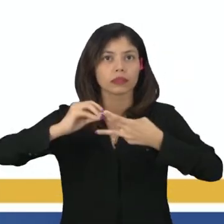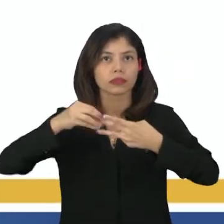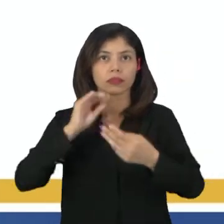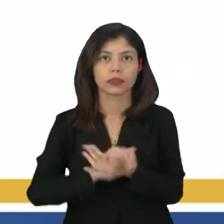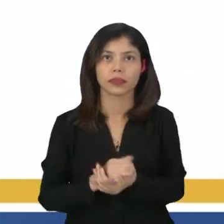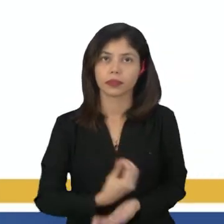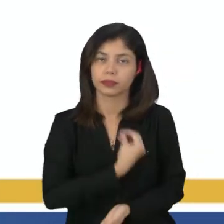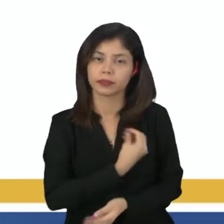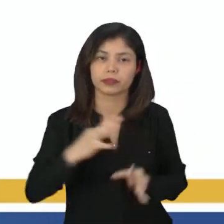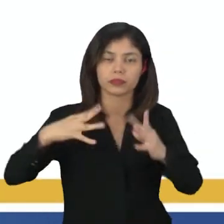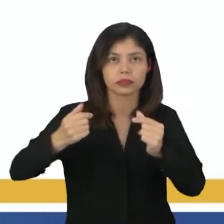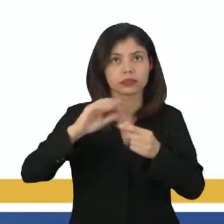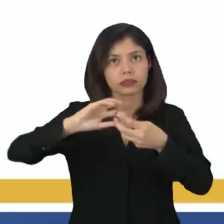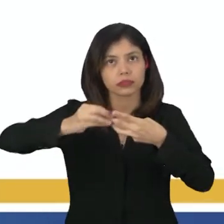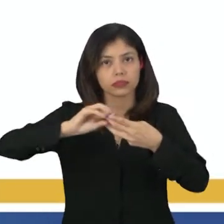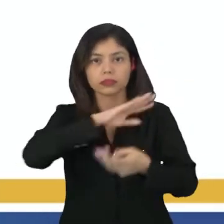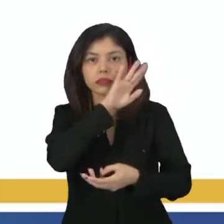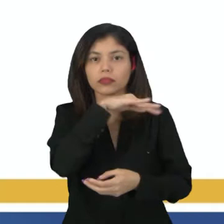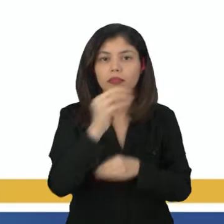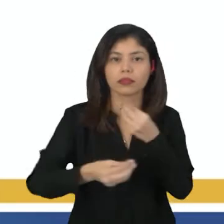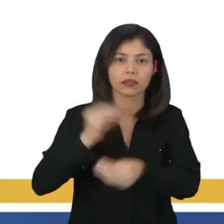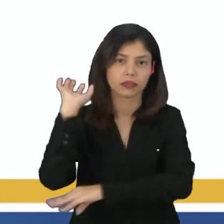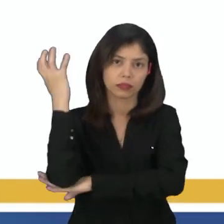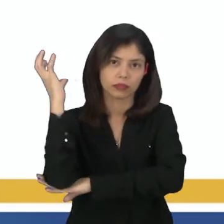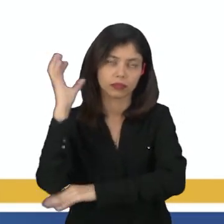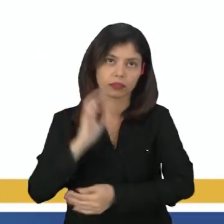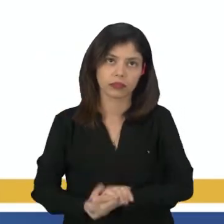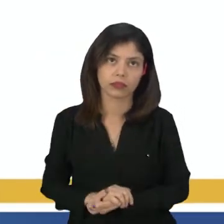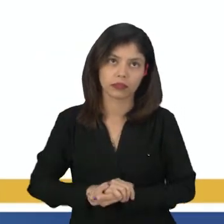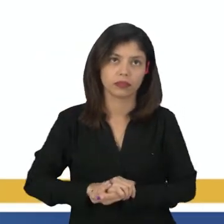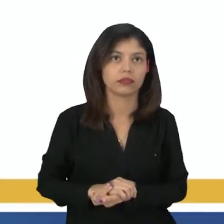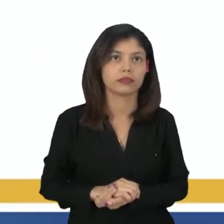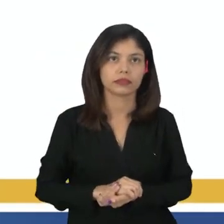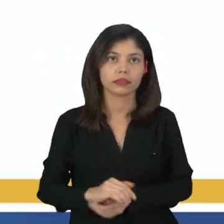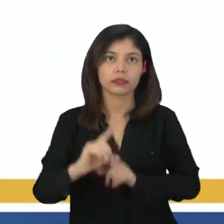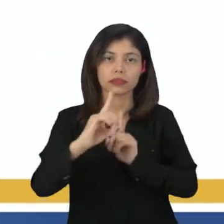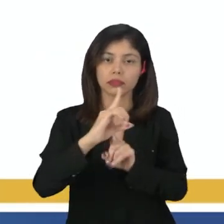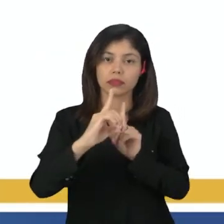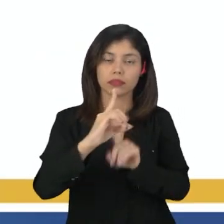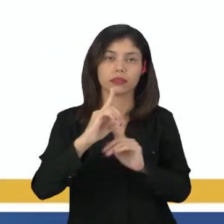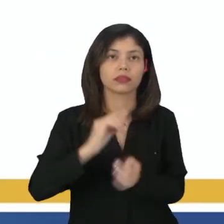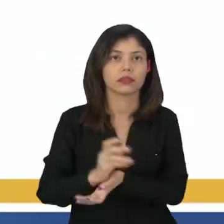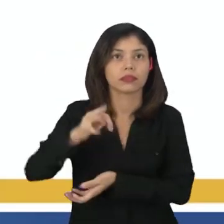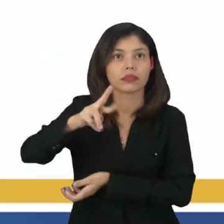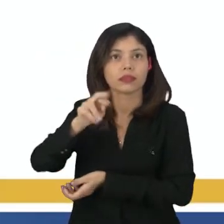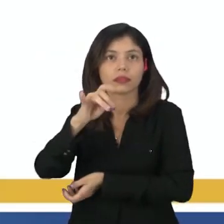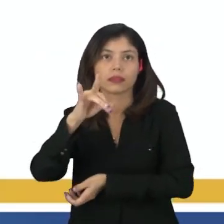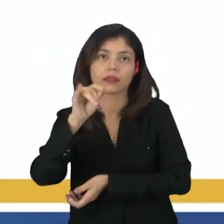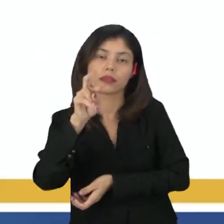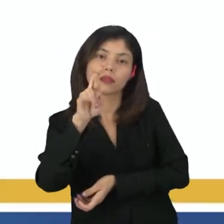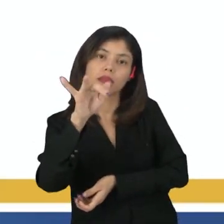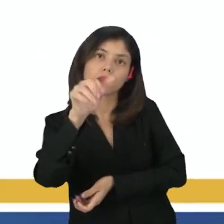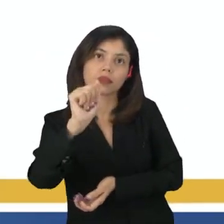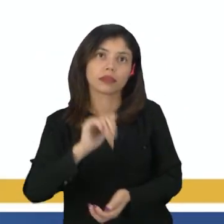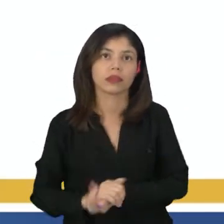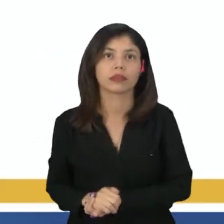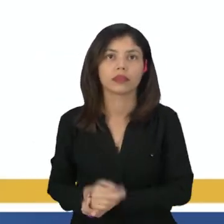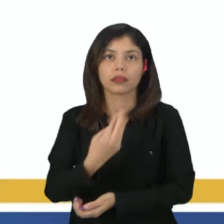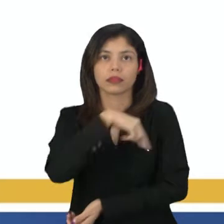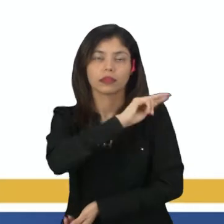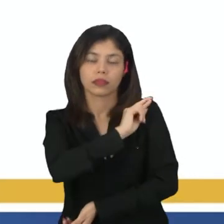ela está presente tanto nas células de animais quanto nas células de vegetais. E por último, na letra D, nós temos a seguinte